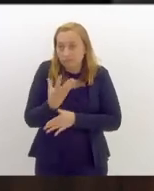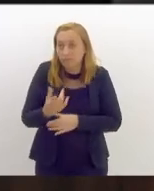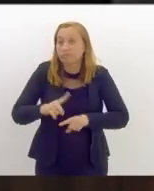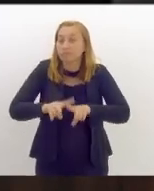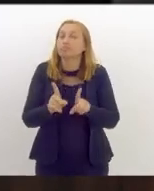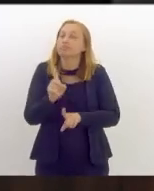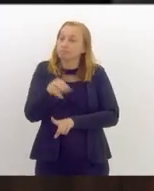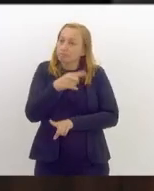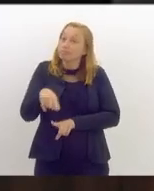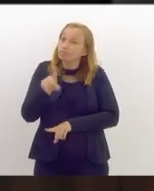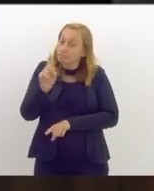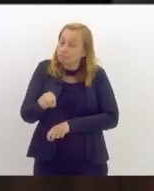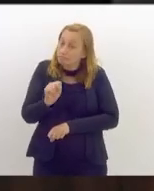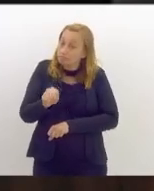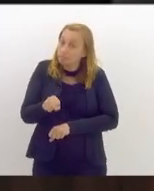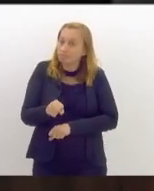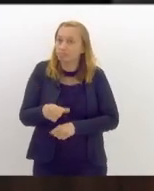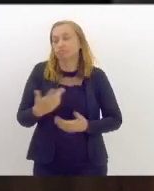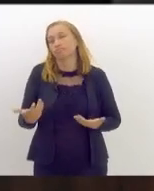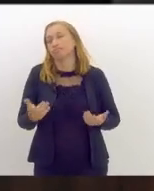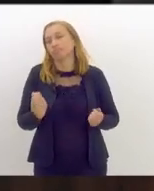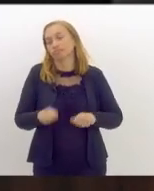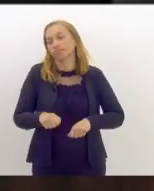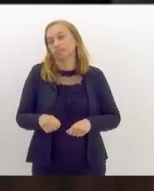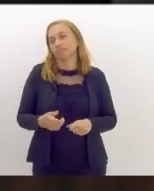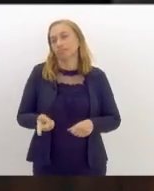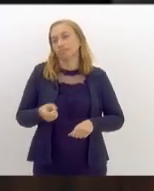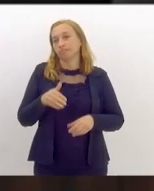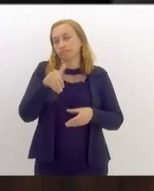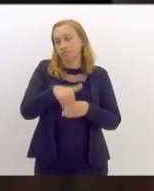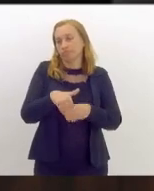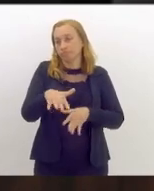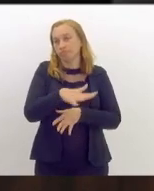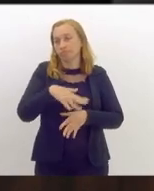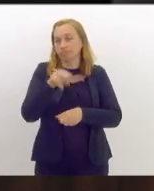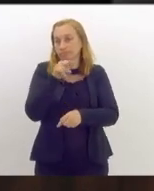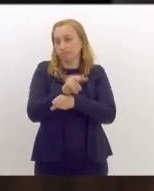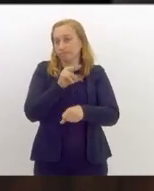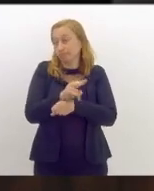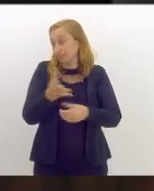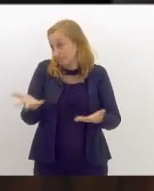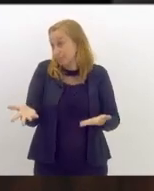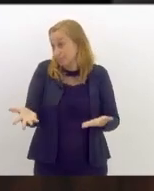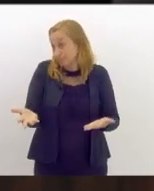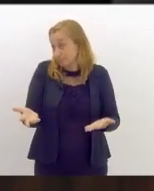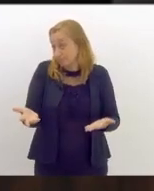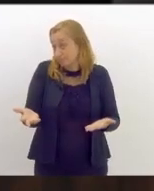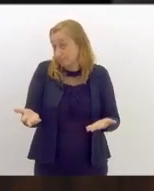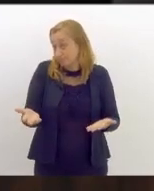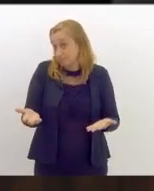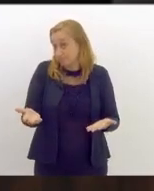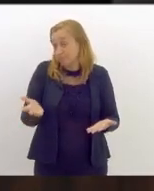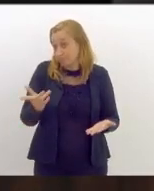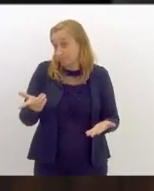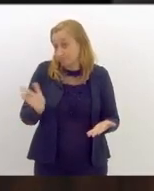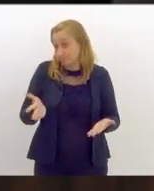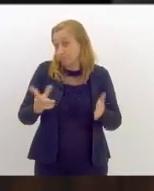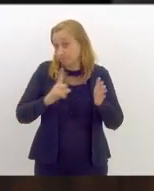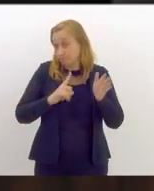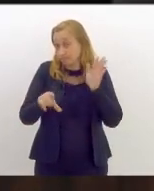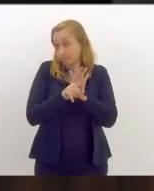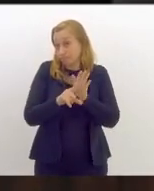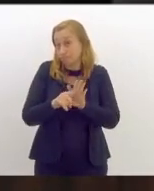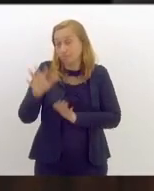é né Daqui a pouco nós vamos votar a tal da área de proteção E aí já já tem lei federal